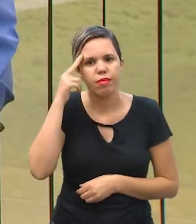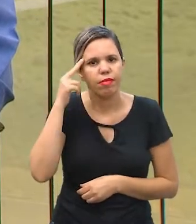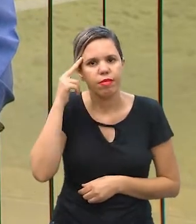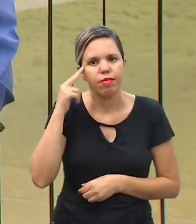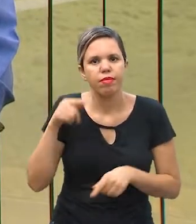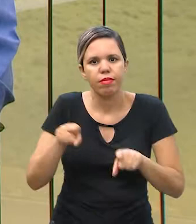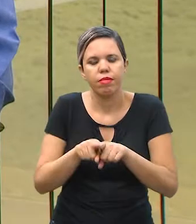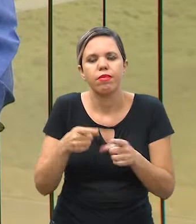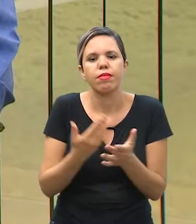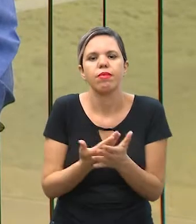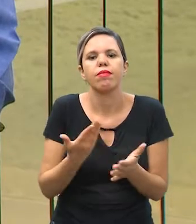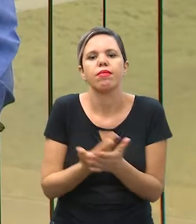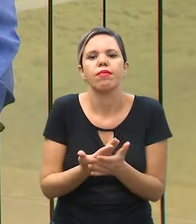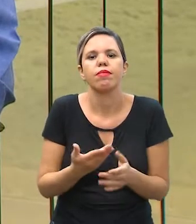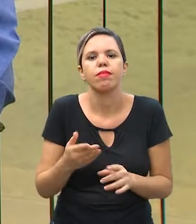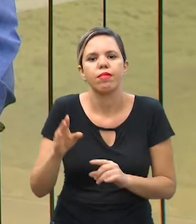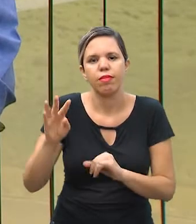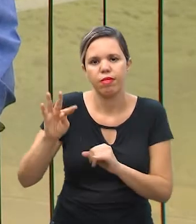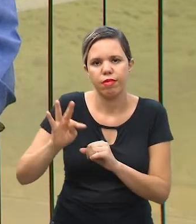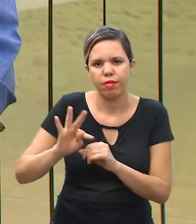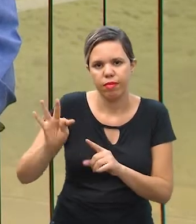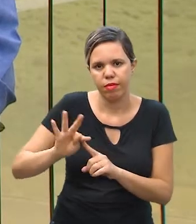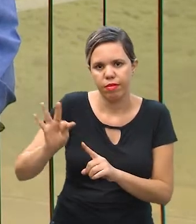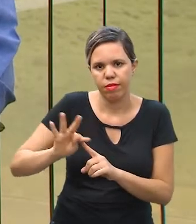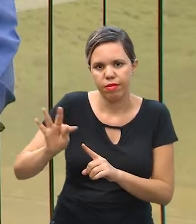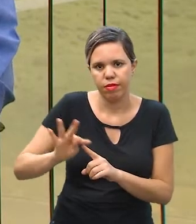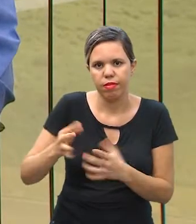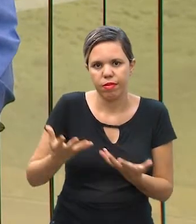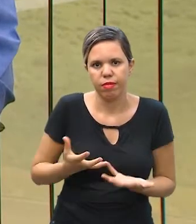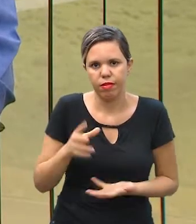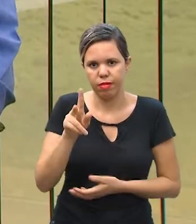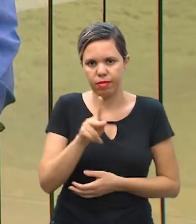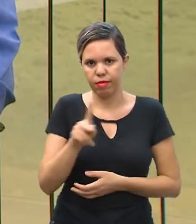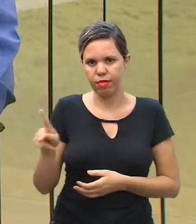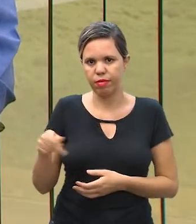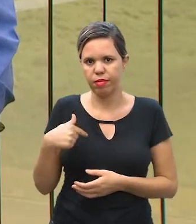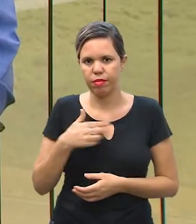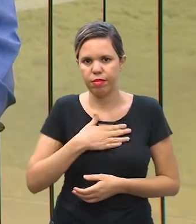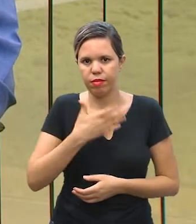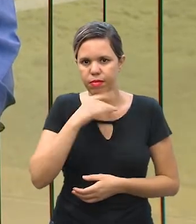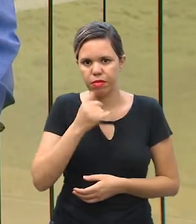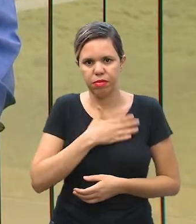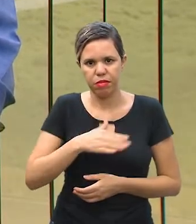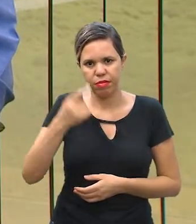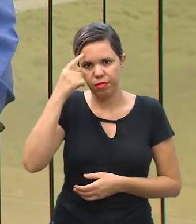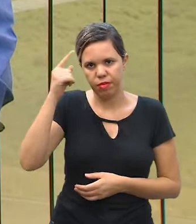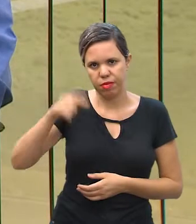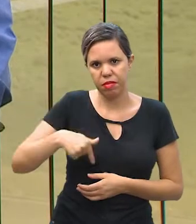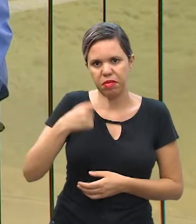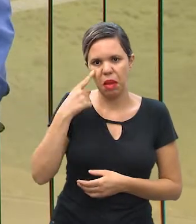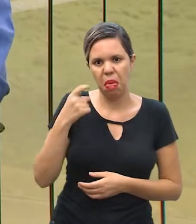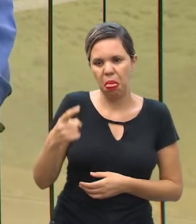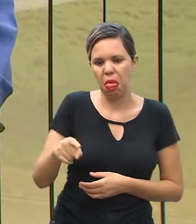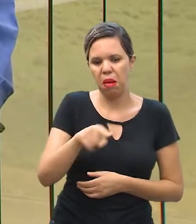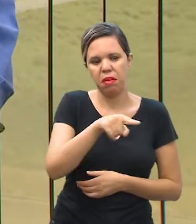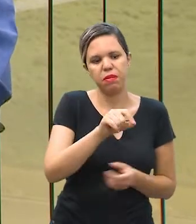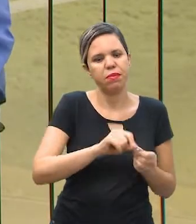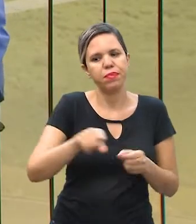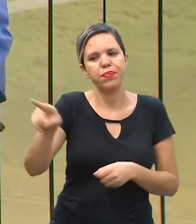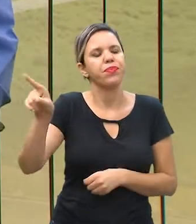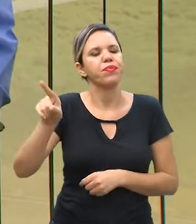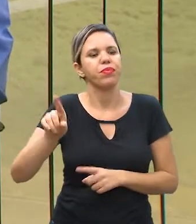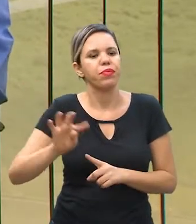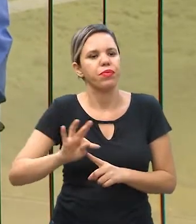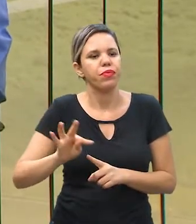seminário. Eu queria estudar no seminário, queria ser padre. Meu pai não gostava muito dessa ideia, ele chorava, dizia, menino, o que tu vai fazer